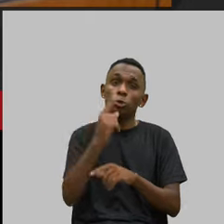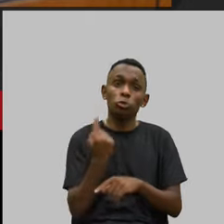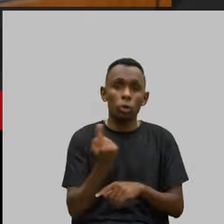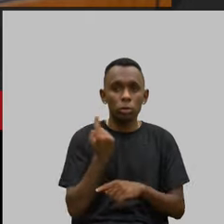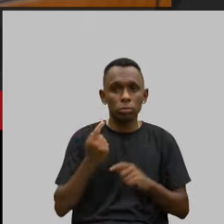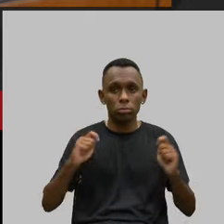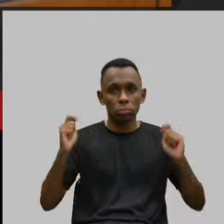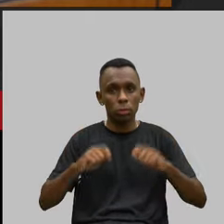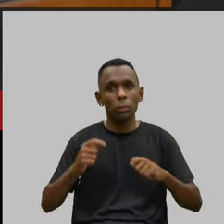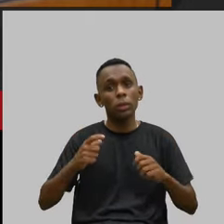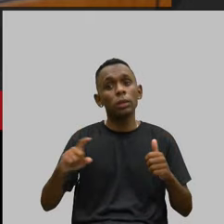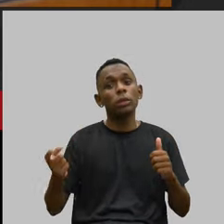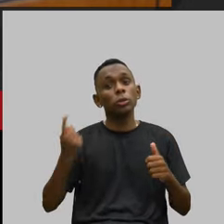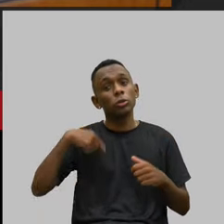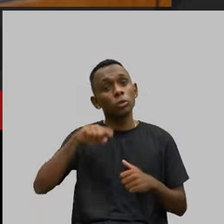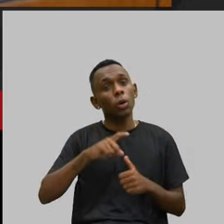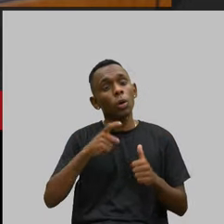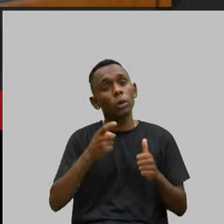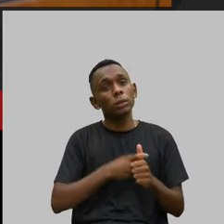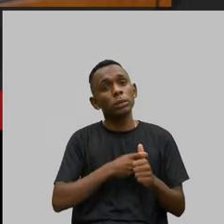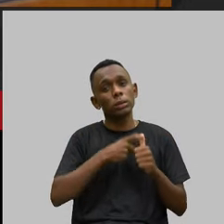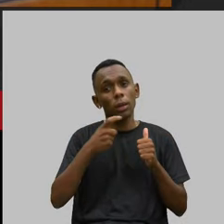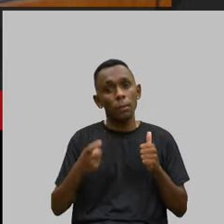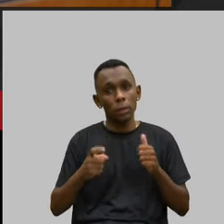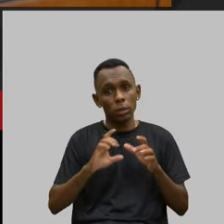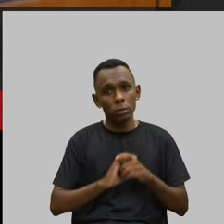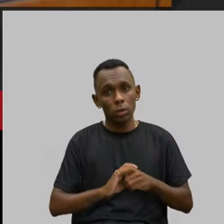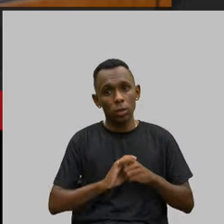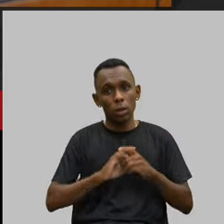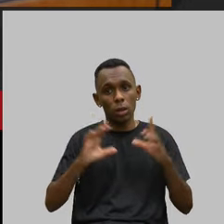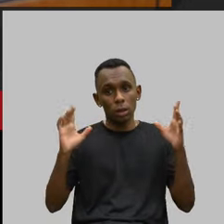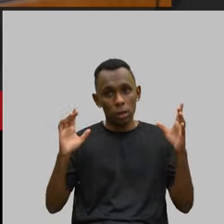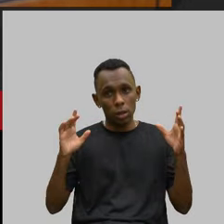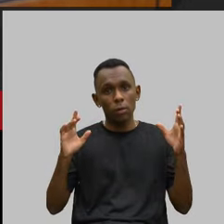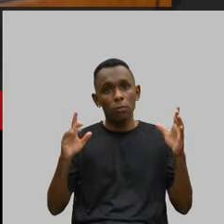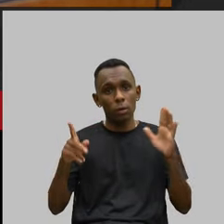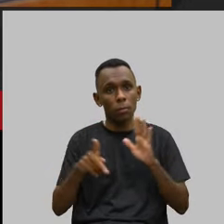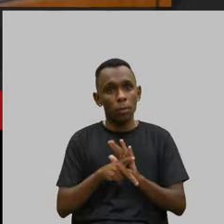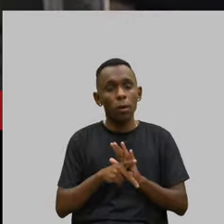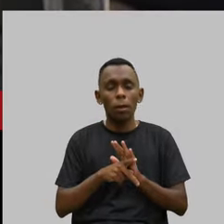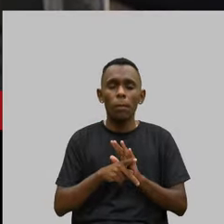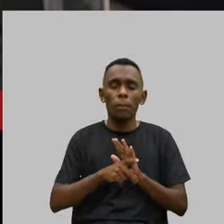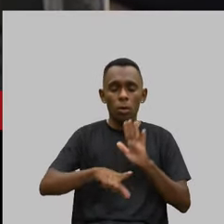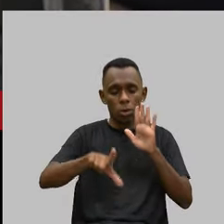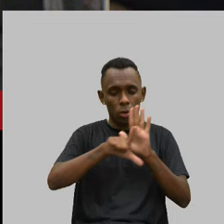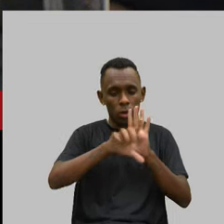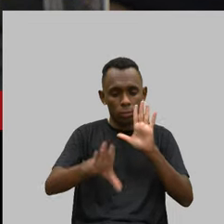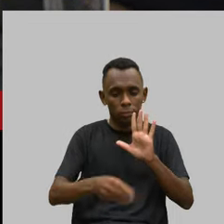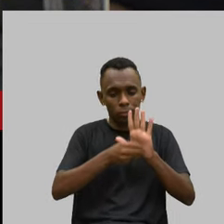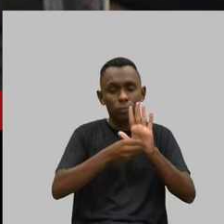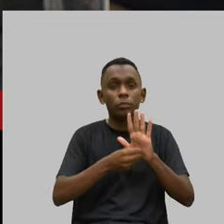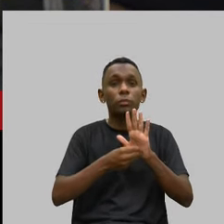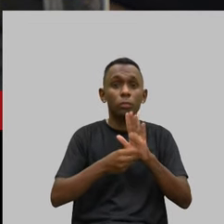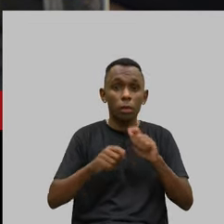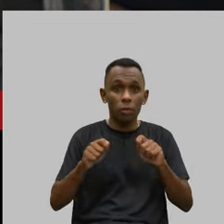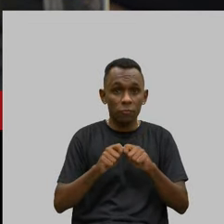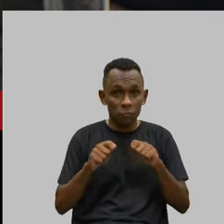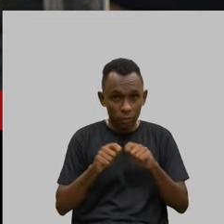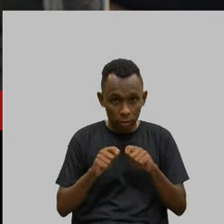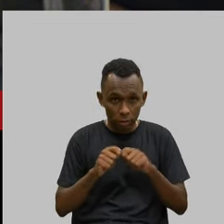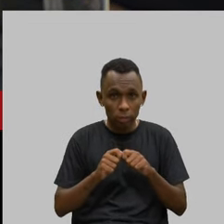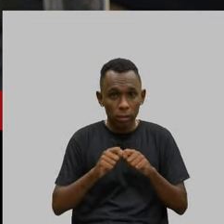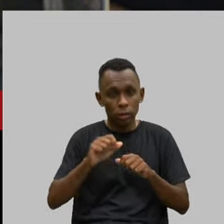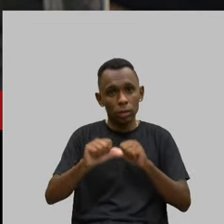nós dependemos sim de uma autorização do congresso né através de lei complementar para fazer o reacciono da